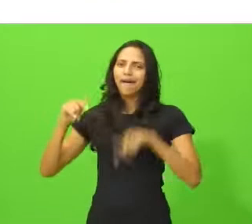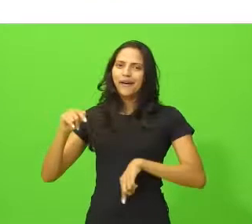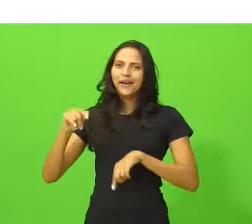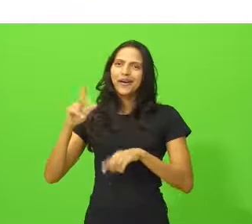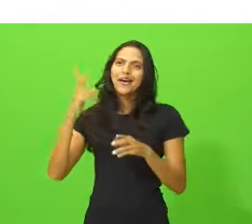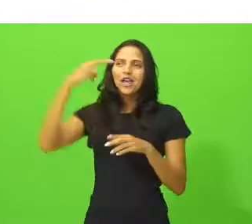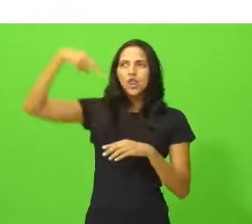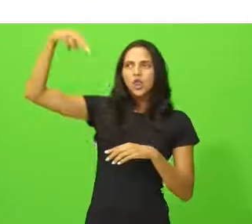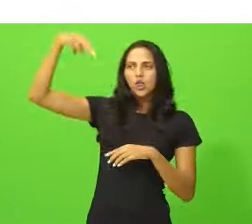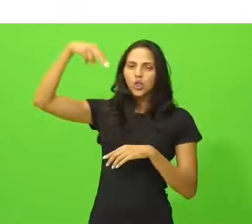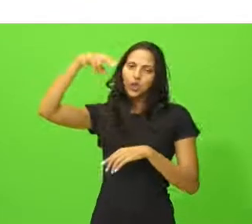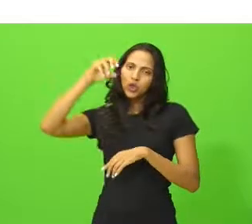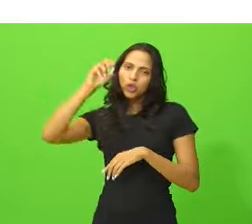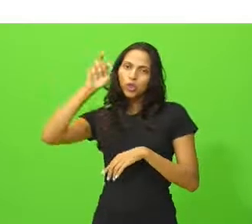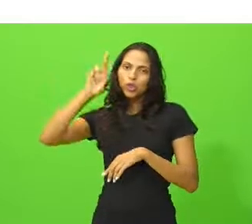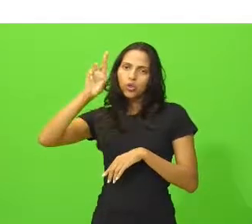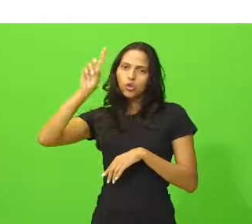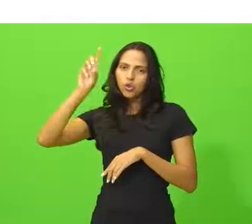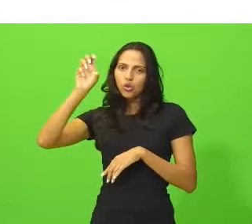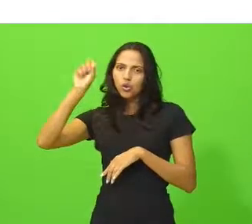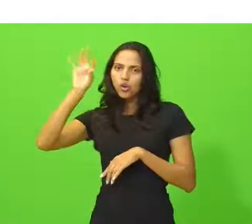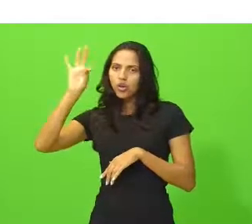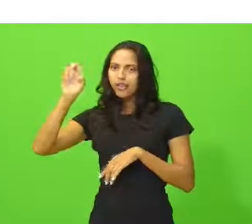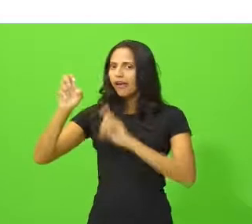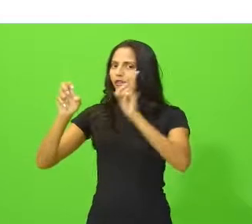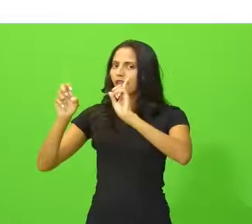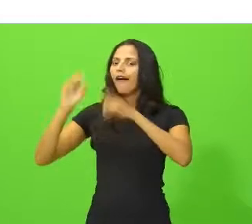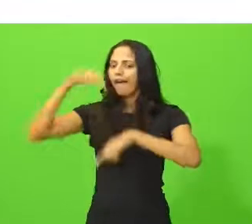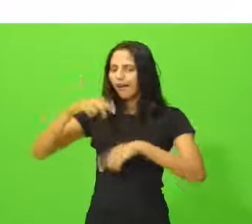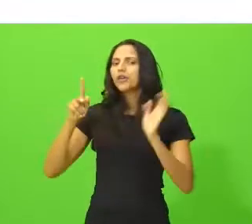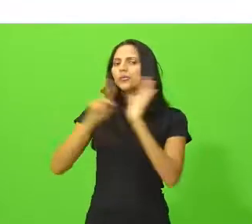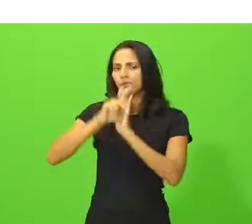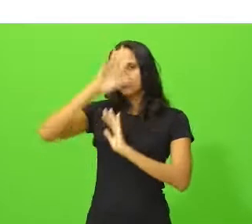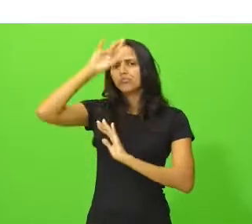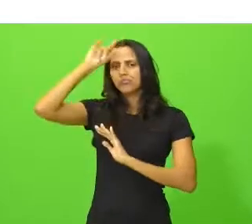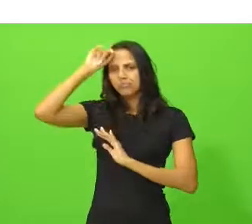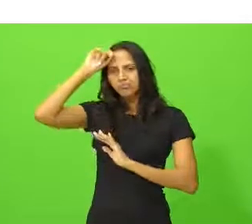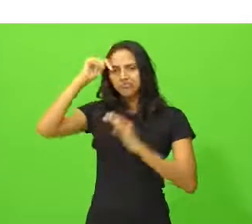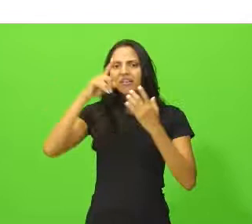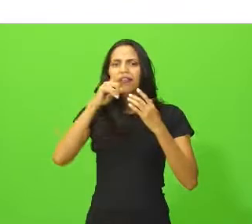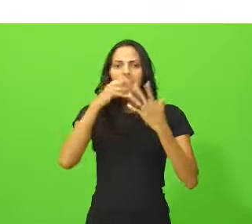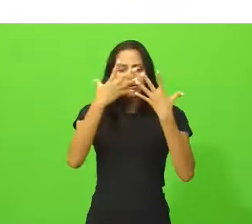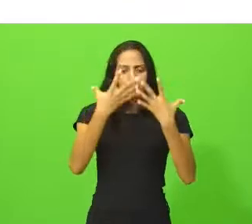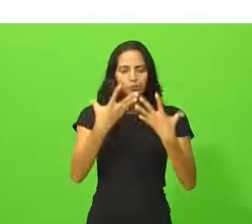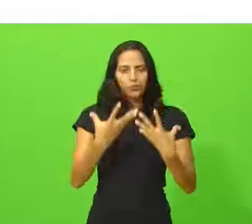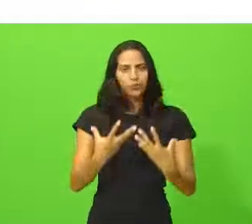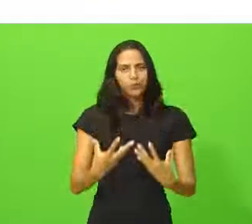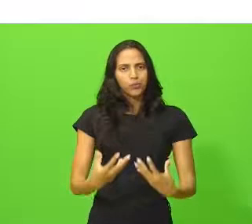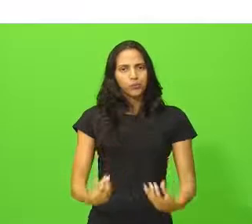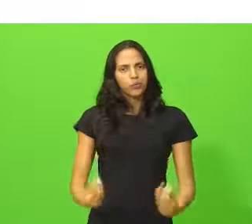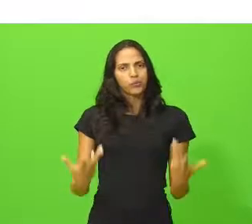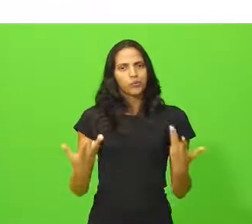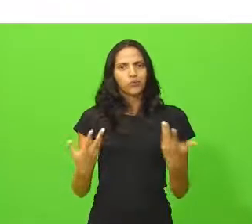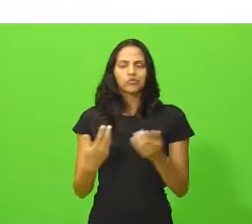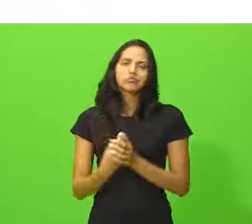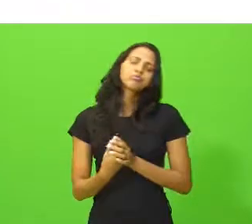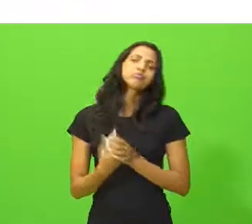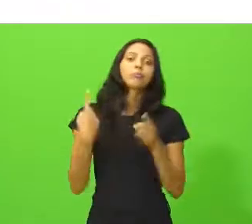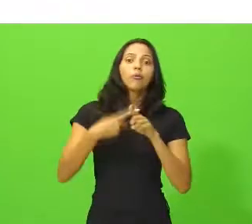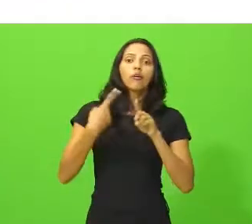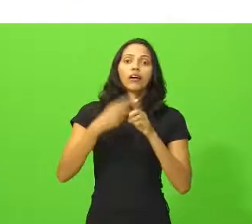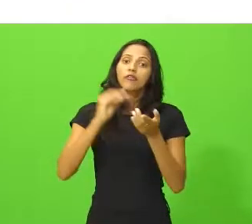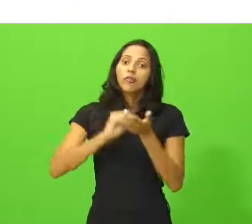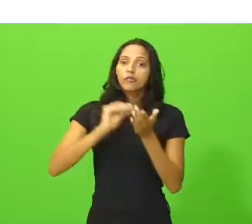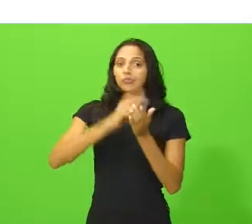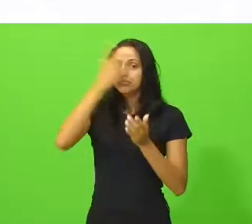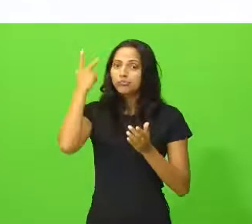sertão nordestino. E na realidade foi aqui, lá pelo ano 2005 aproximadamente, uma grande seca que assolou a região.